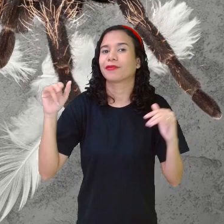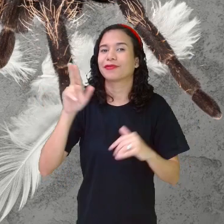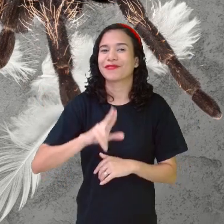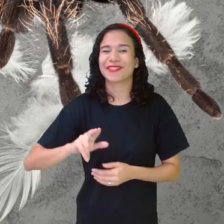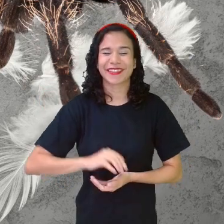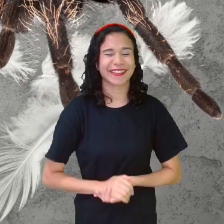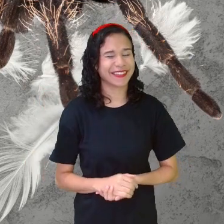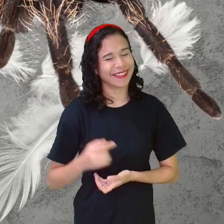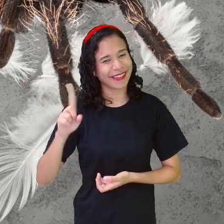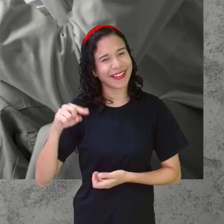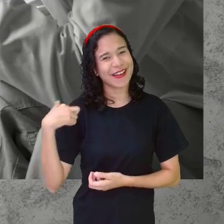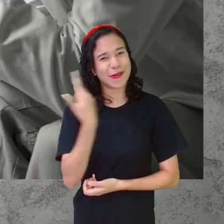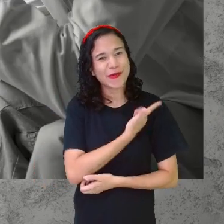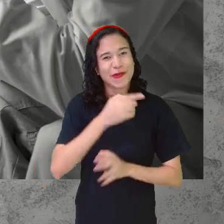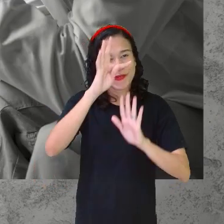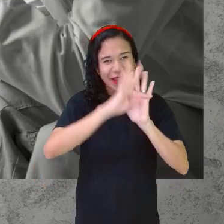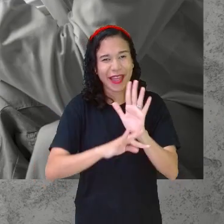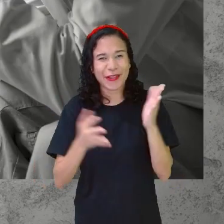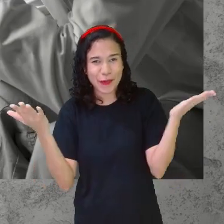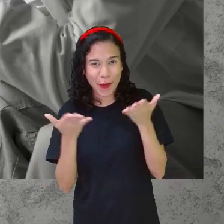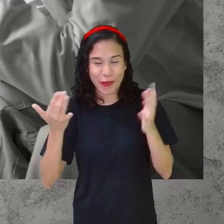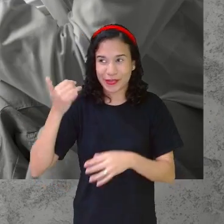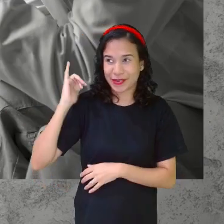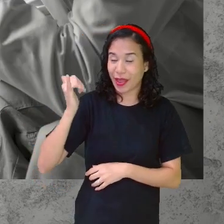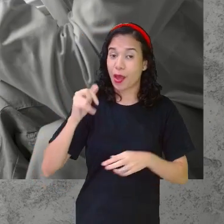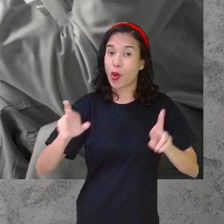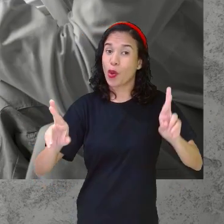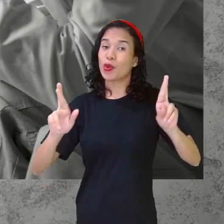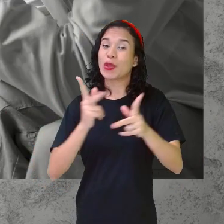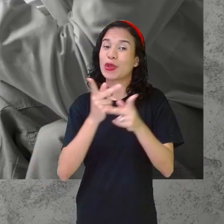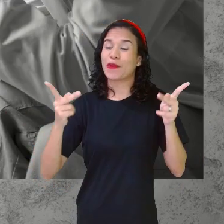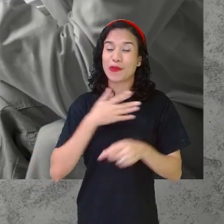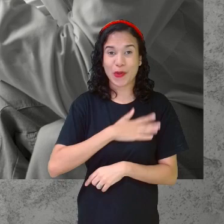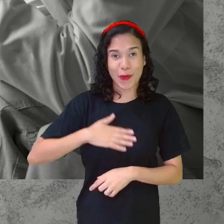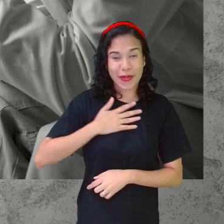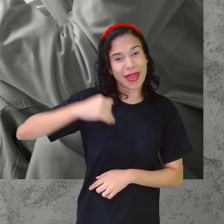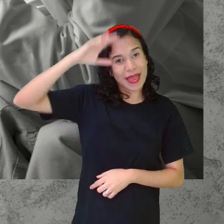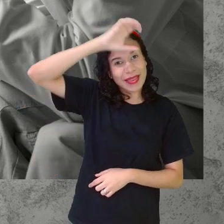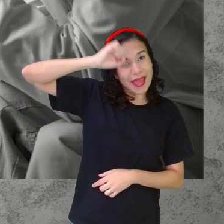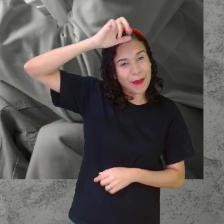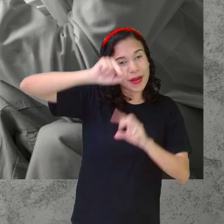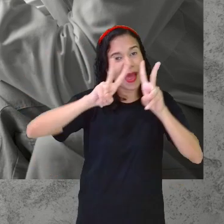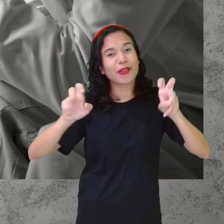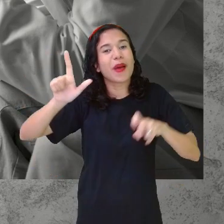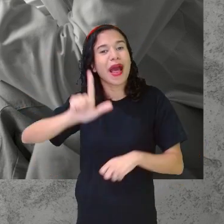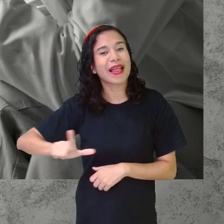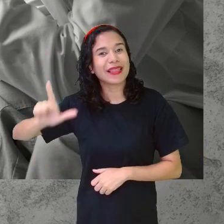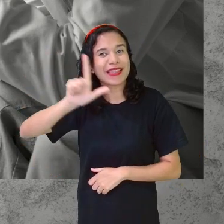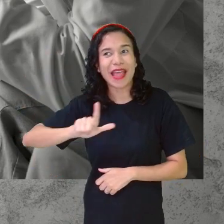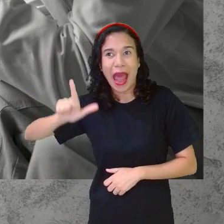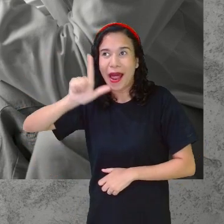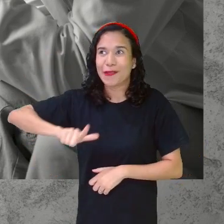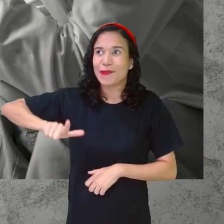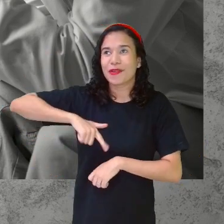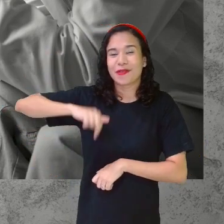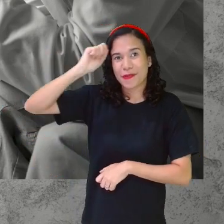Gente, essa foi a nossa história de hoje. E eu espero que você tenha gostado de aprender um pouquinho sobre a literatura